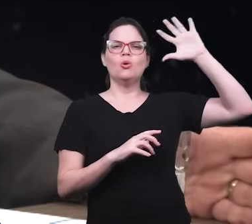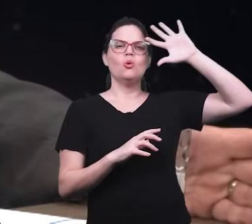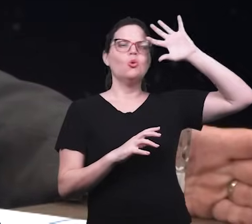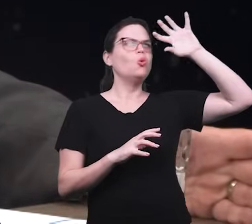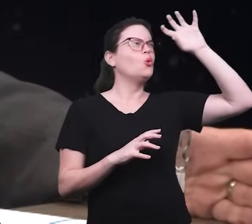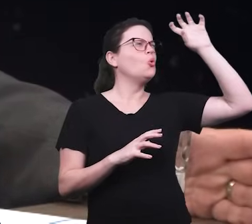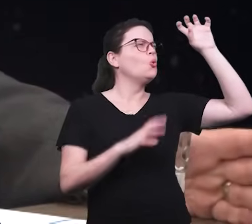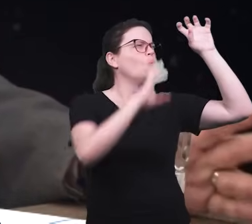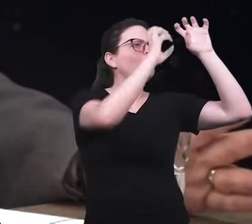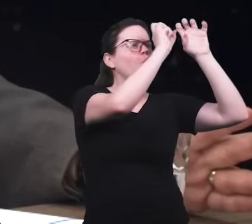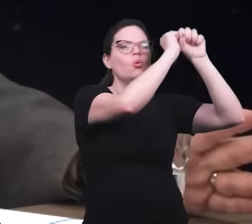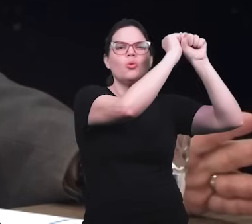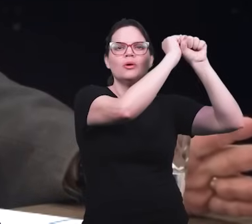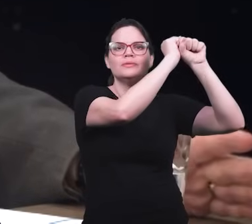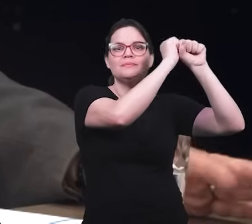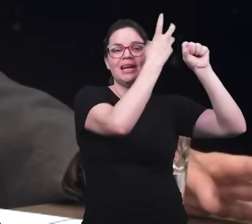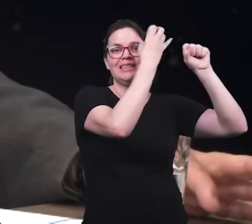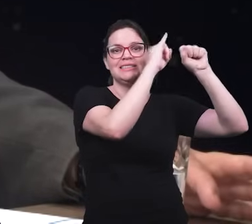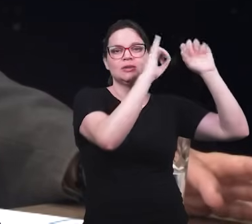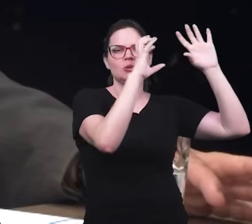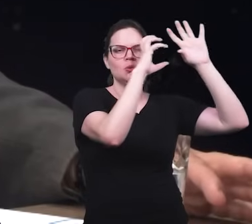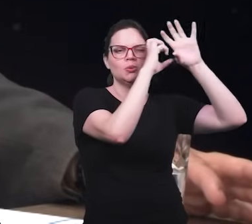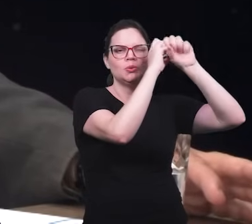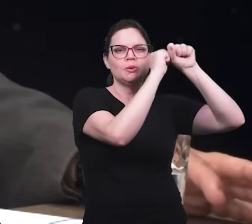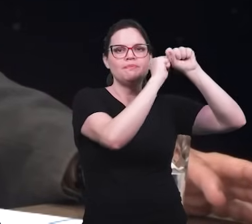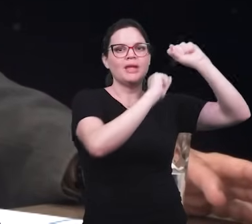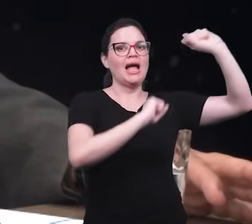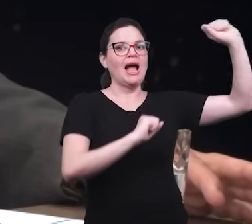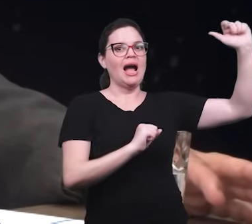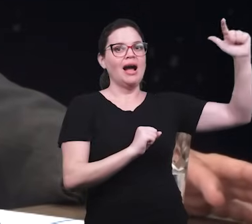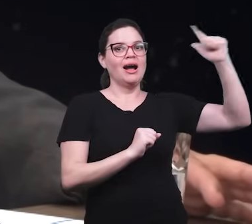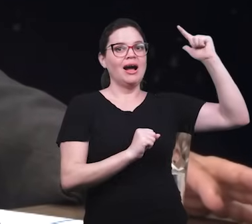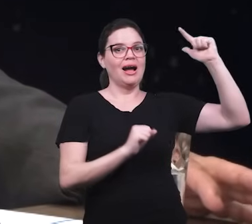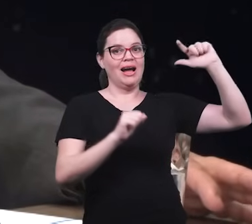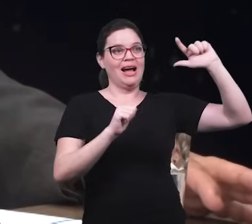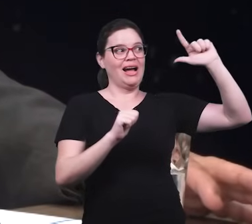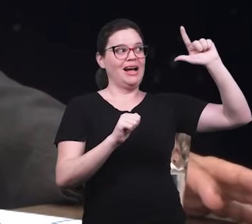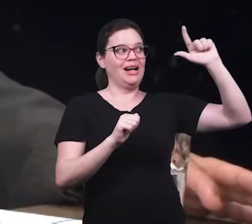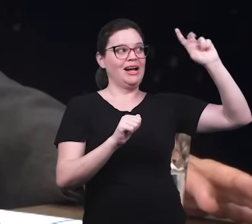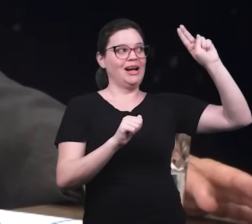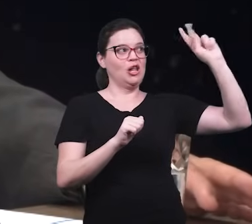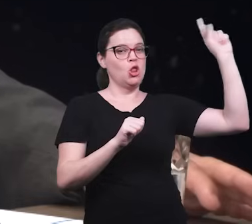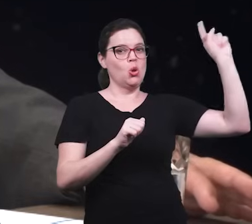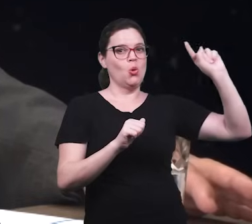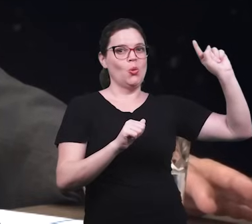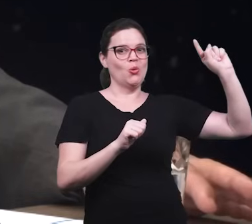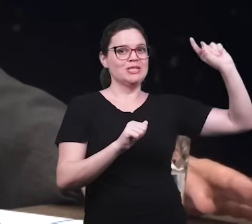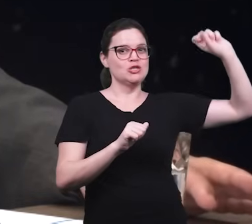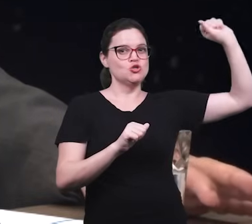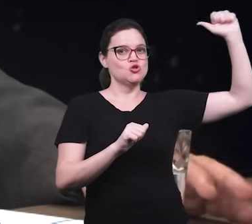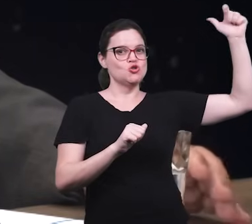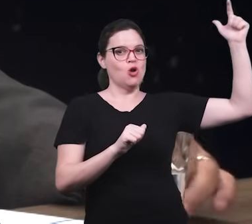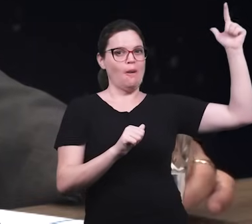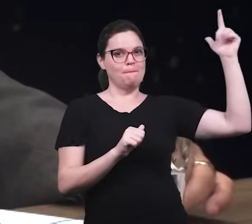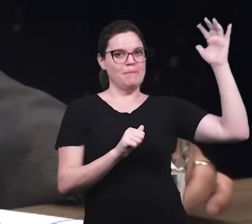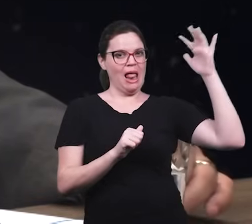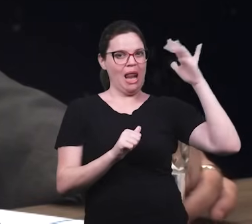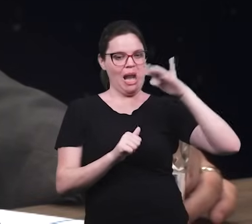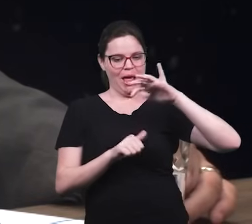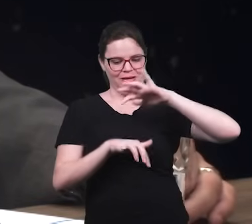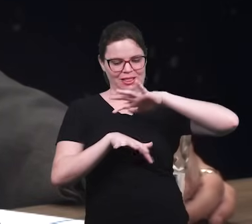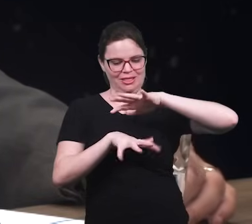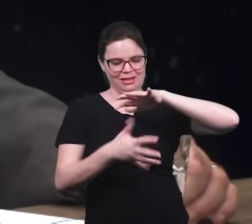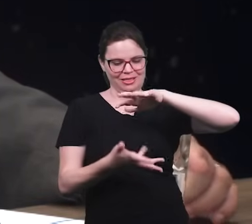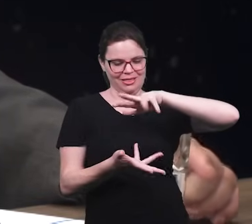escurecer agora, a luz demora 8 minutos para sair do sol e chegar na terra. Então, o arrebatamento aconteceu há